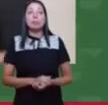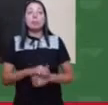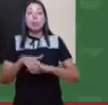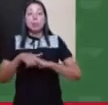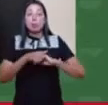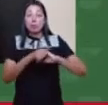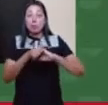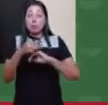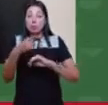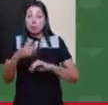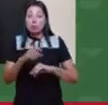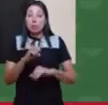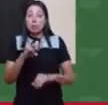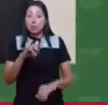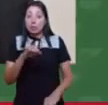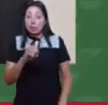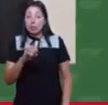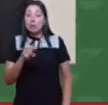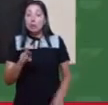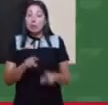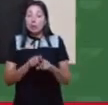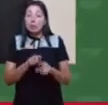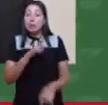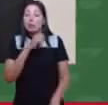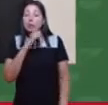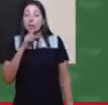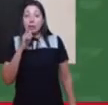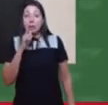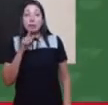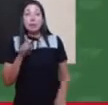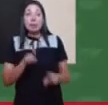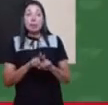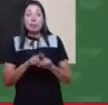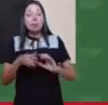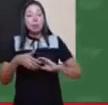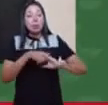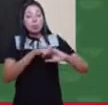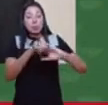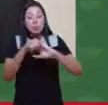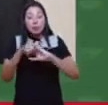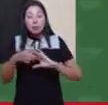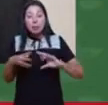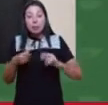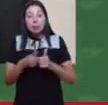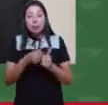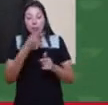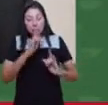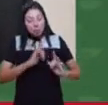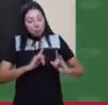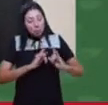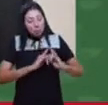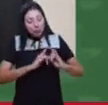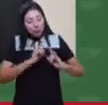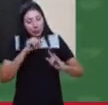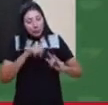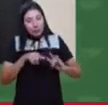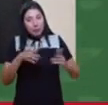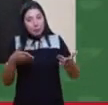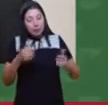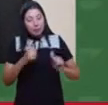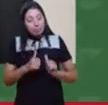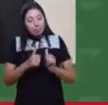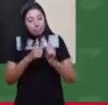Cumprimentar você, Odair e a Gleisi, que esteve aqui com a gente um período. Cumprimentar todos os companheiros e companheiras que estão